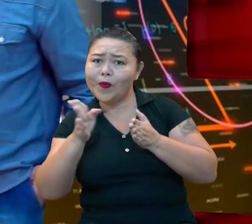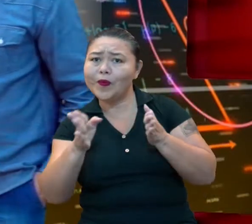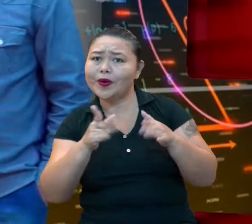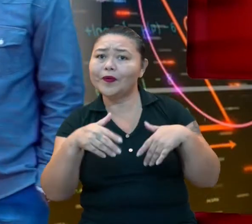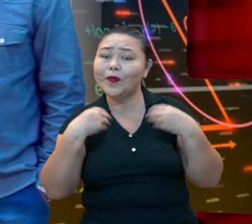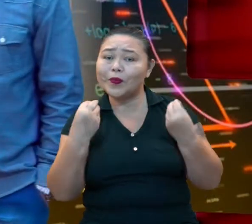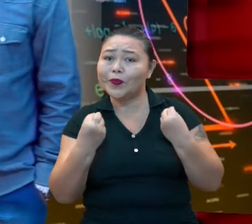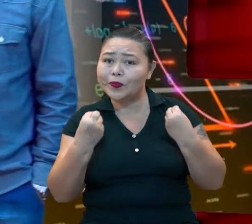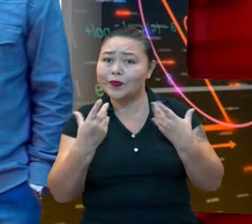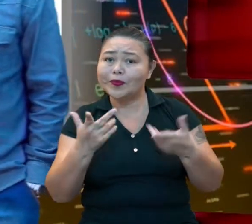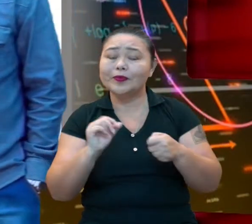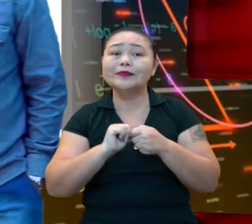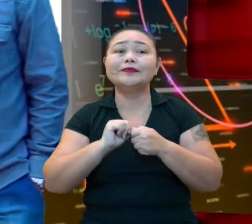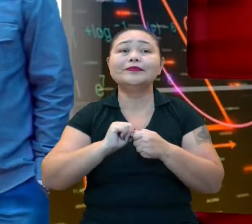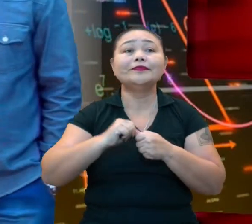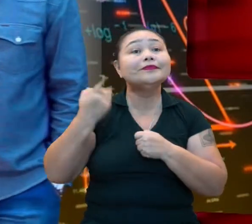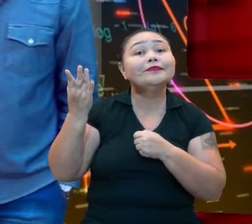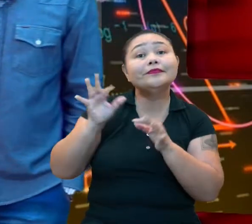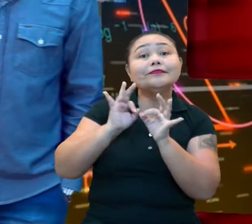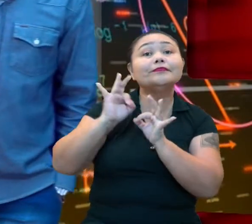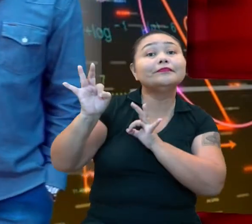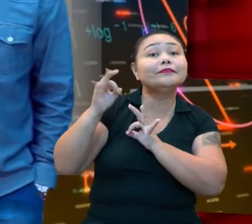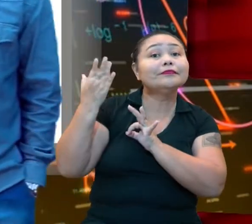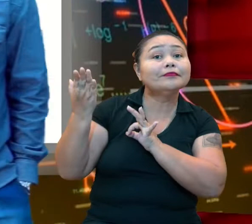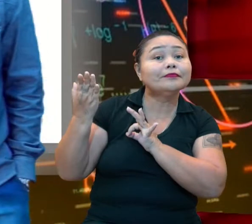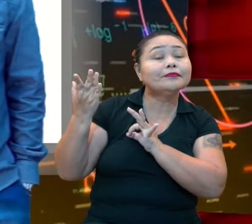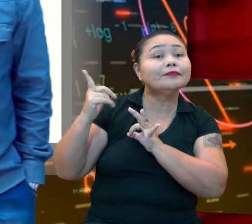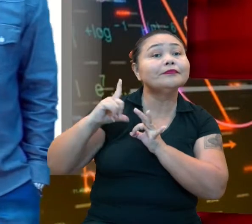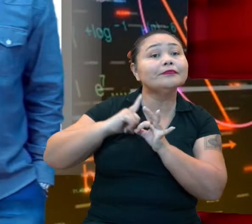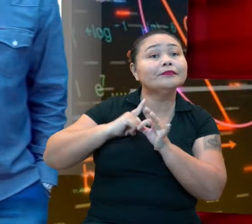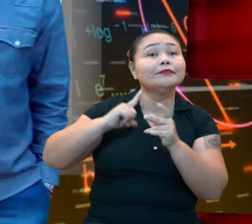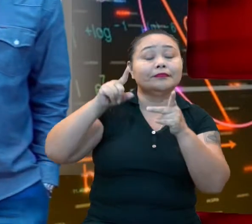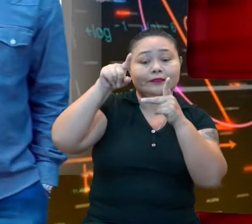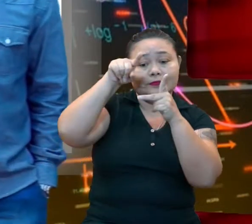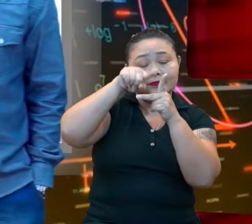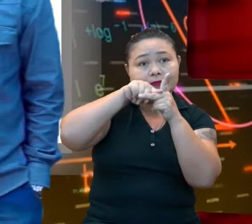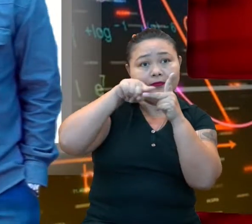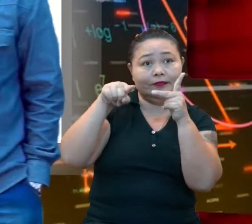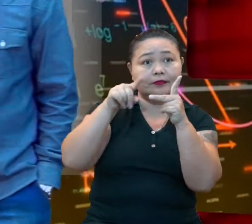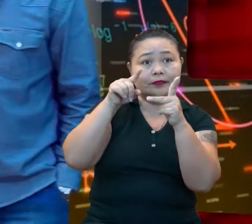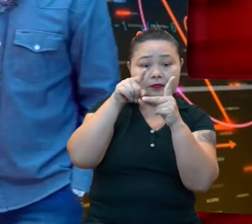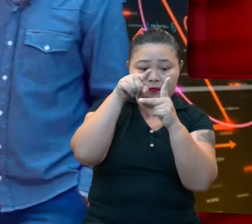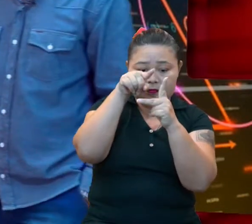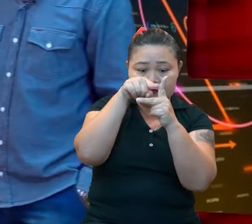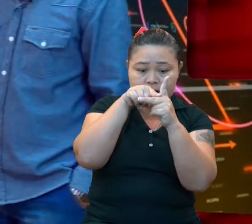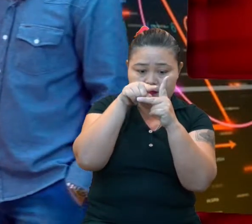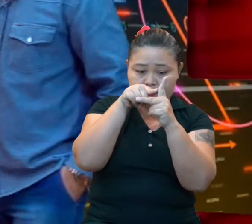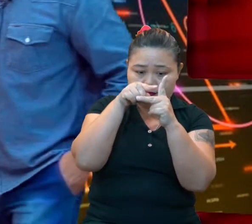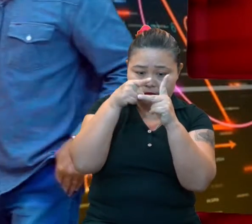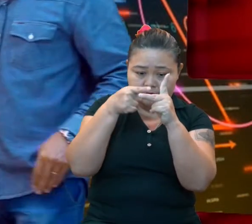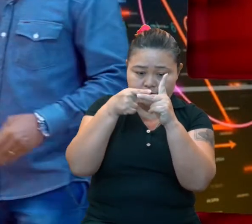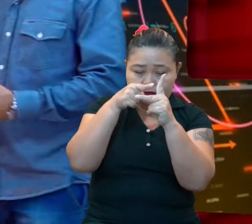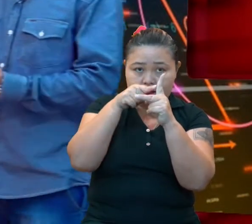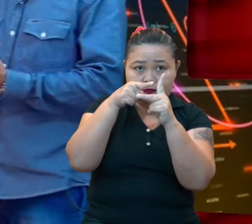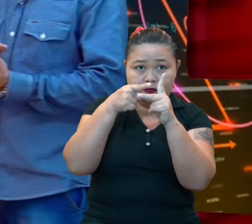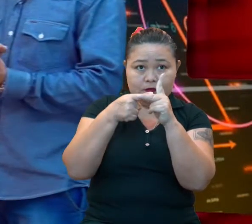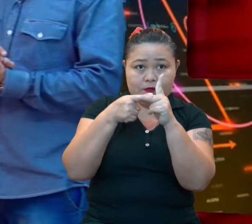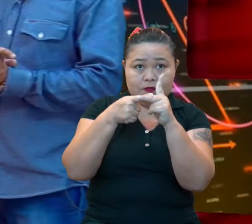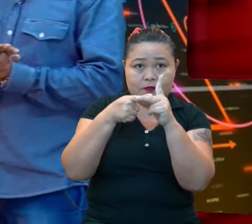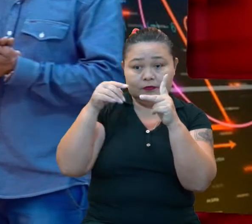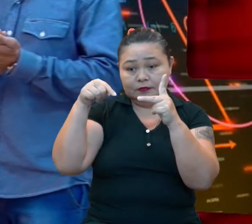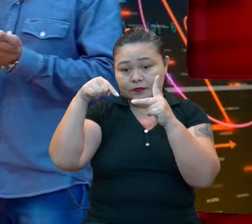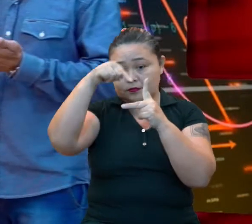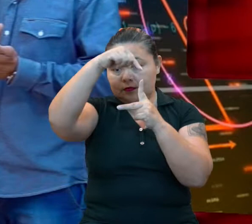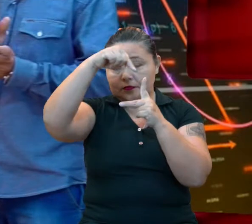Então, se a gente tivesse uma distância dessa forma, a gente tem um ângulo, olha que fácil, né? A gente teria o ângulo, né? Ou esse aqui,